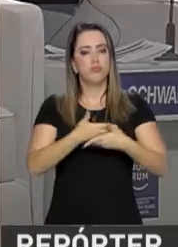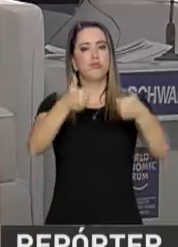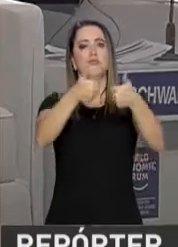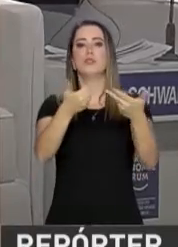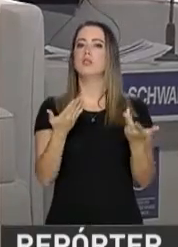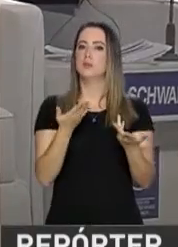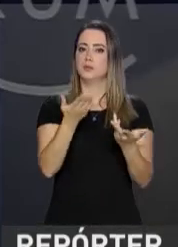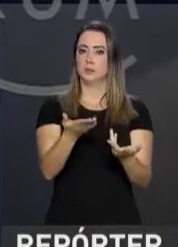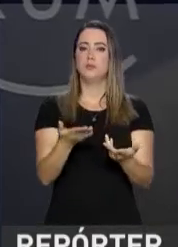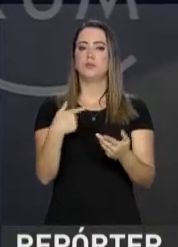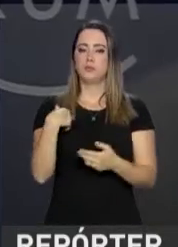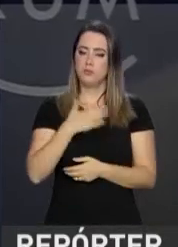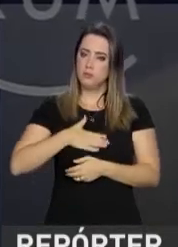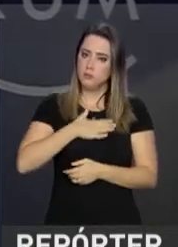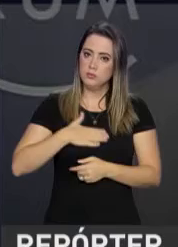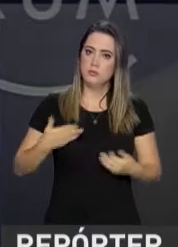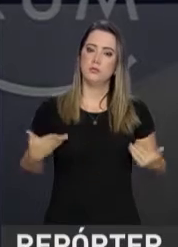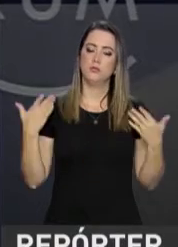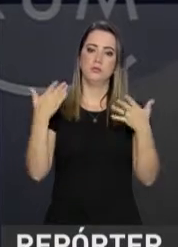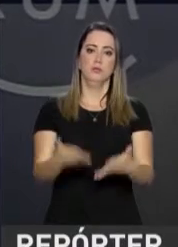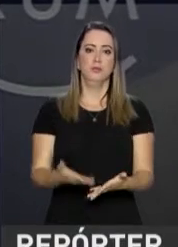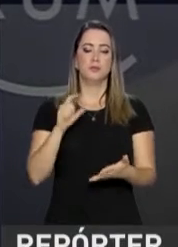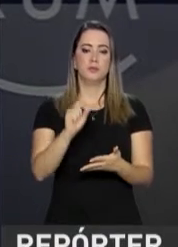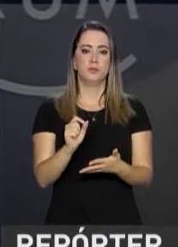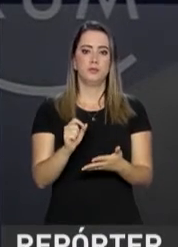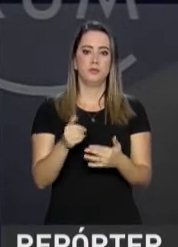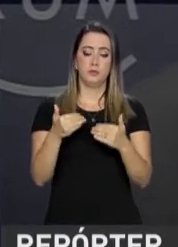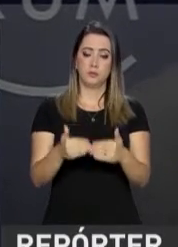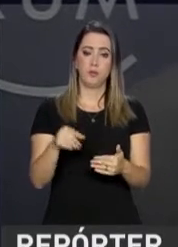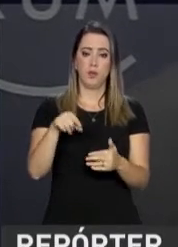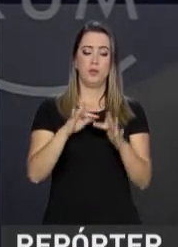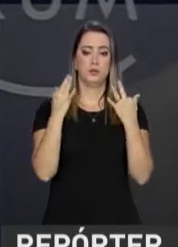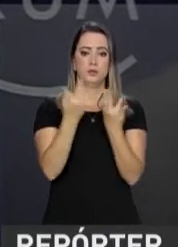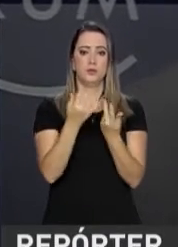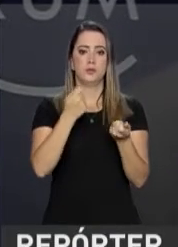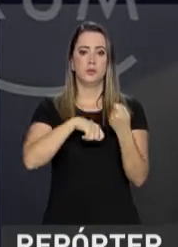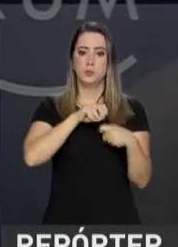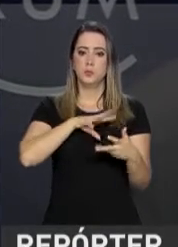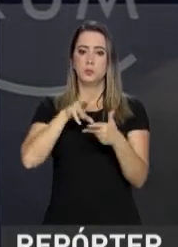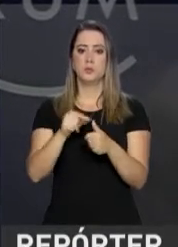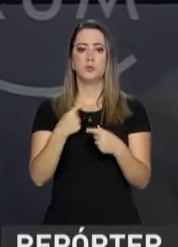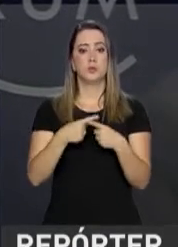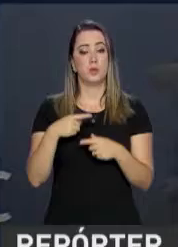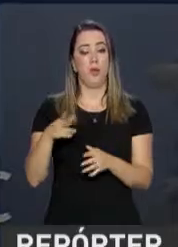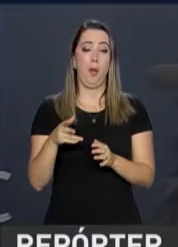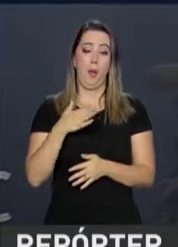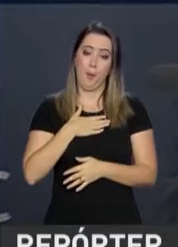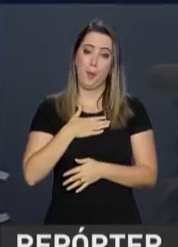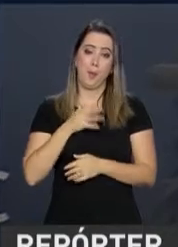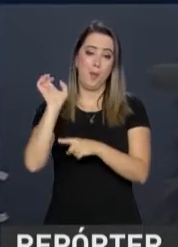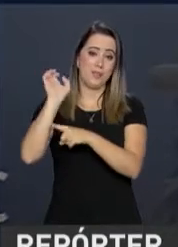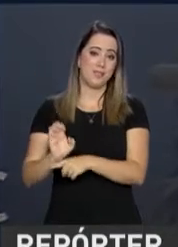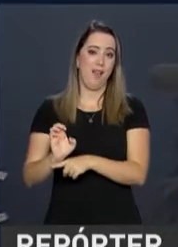é com prazer que eu compareço aqui há neste fórum não apenas por ser o meu estado não é